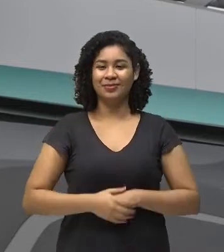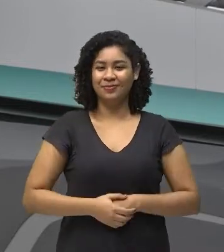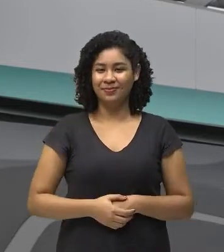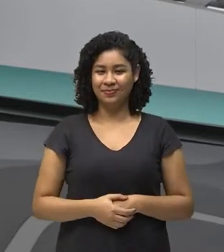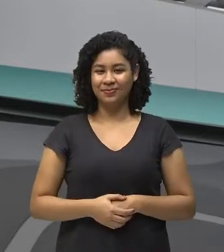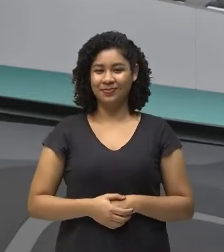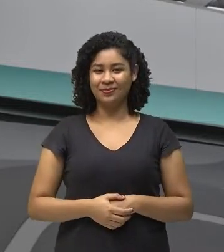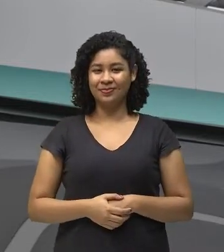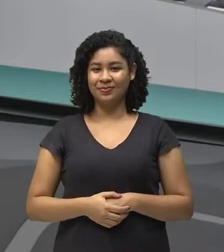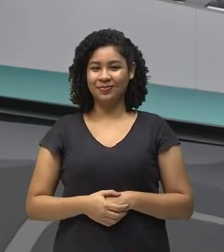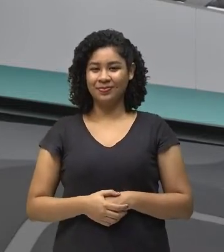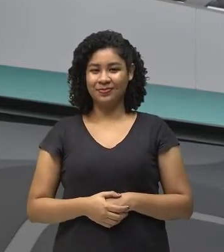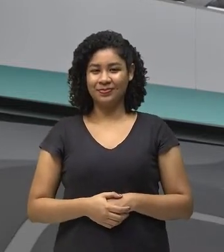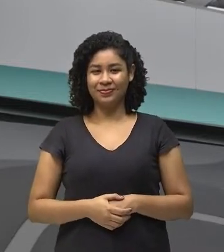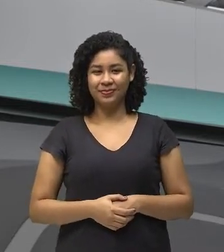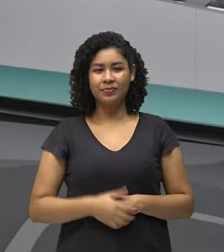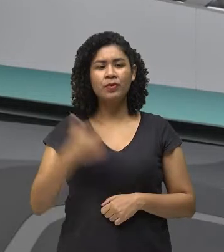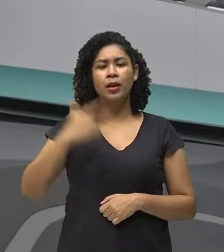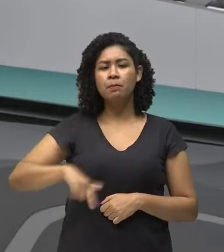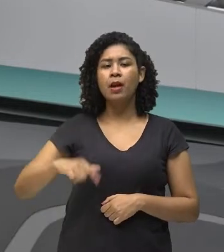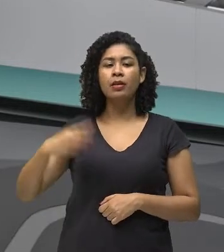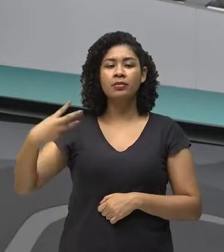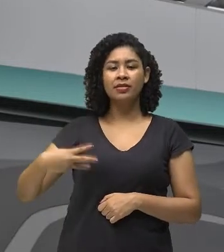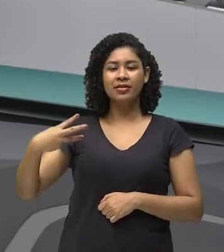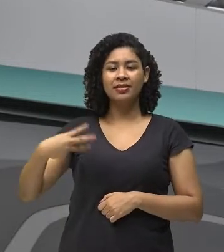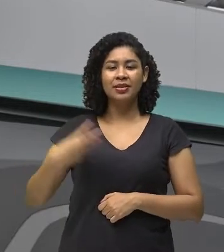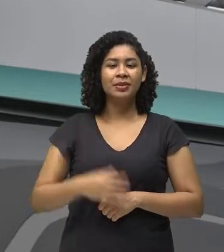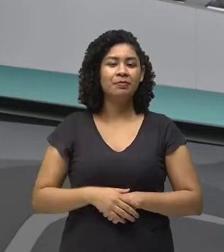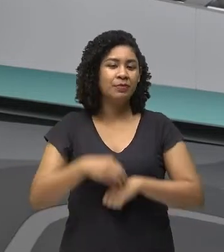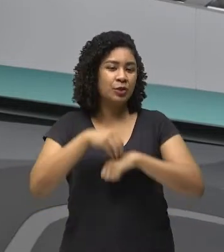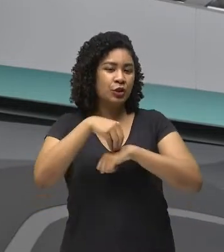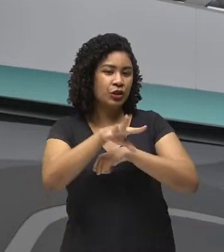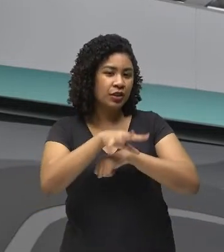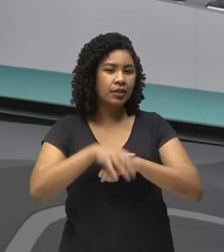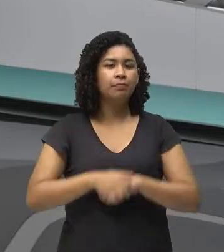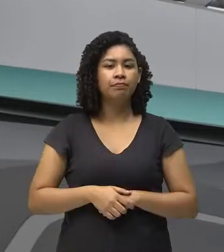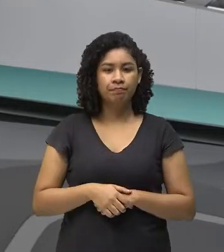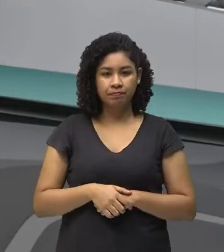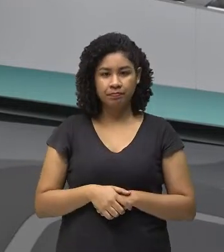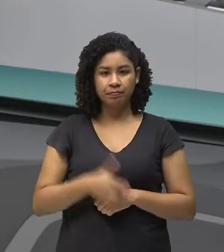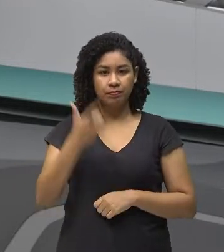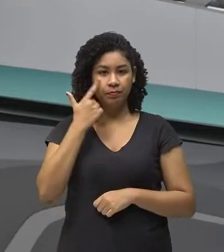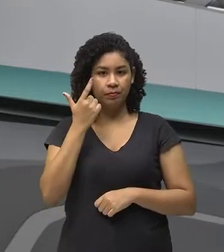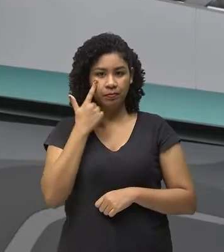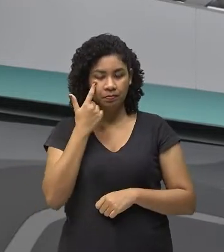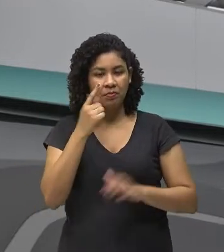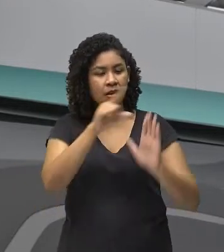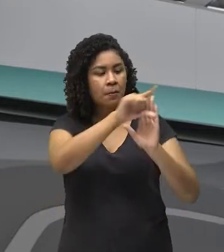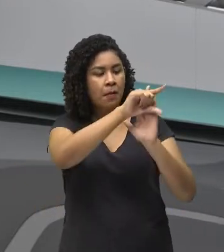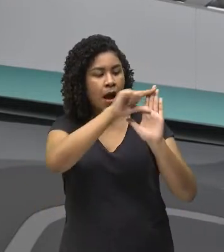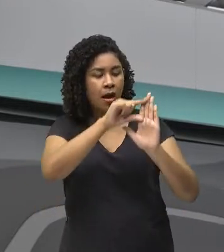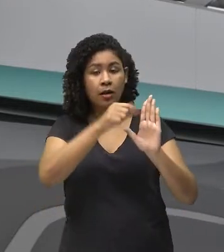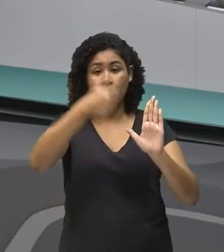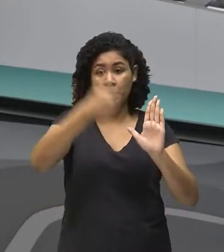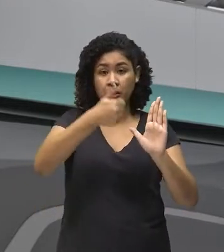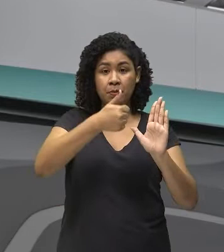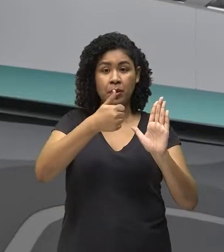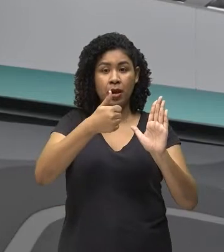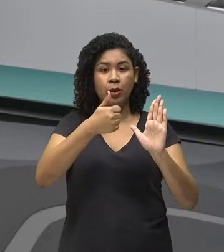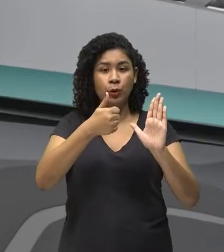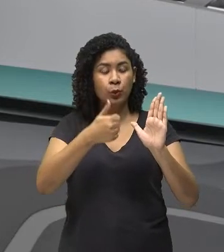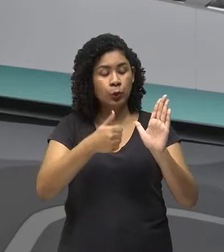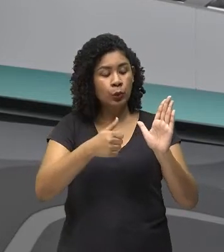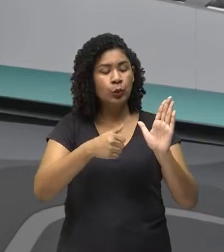Tudo bem? O que mais? Vamos ver o próximo. Ler o primeiro e o último parágrafos. Lembra que isso aqui é